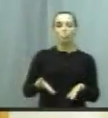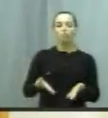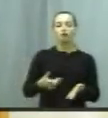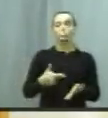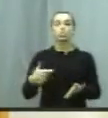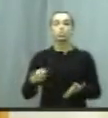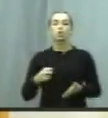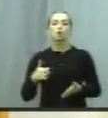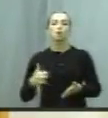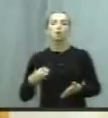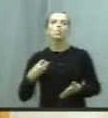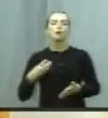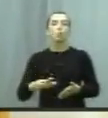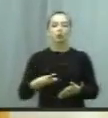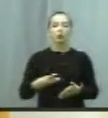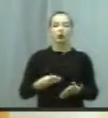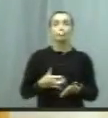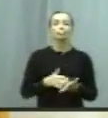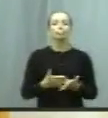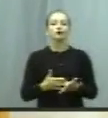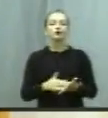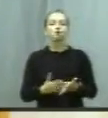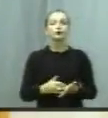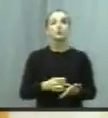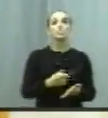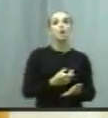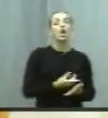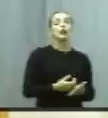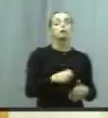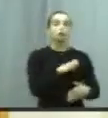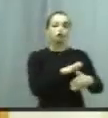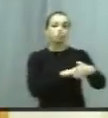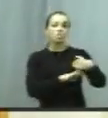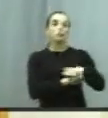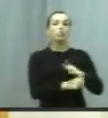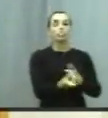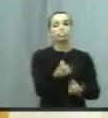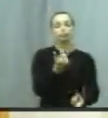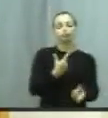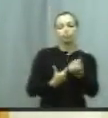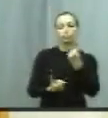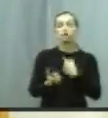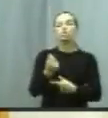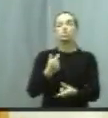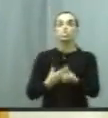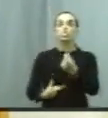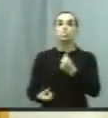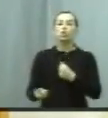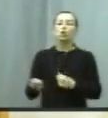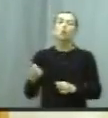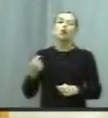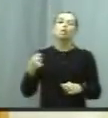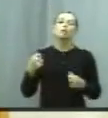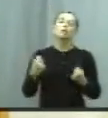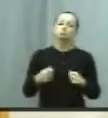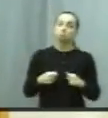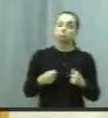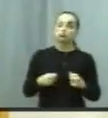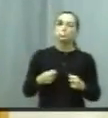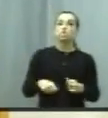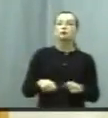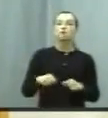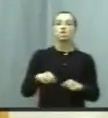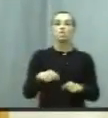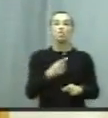em relação à margem de lucro das empresas e aquilo que elas alegam como custo pra poder chegar àquele valor de